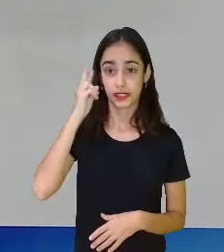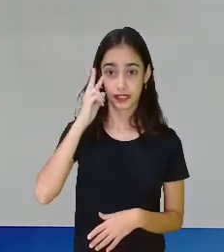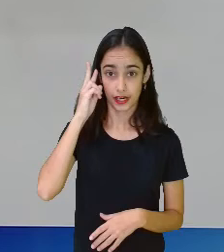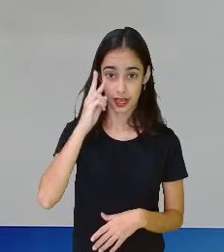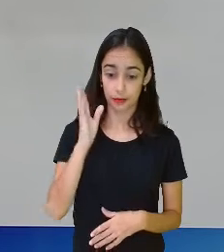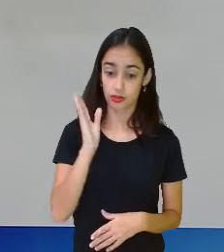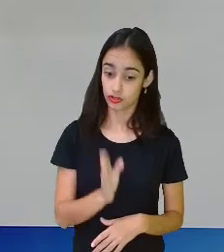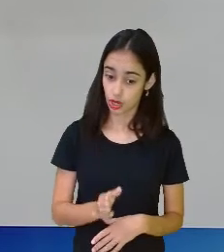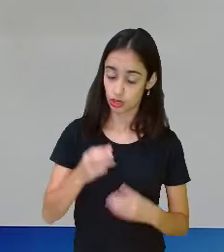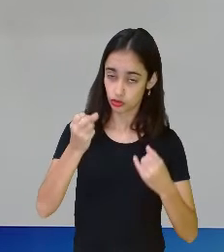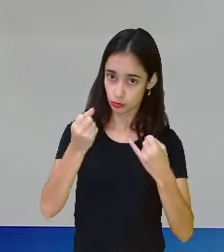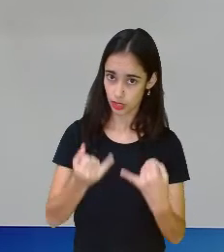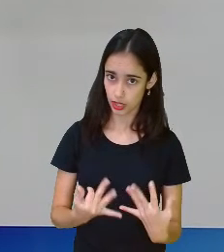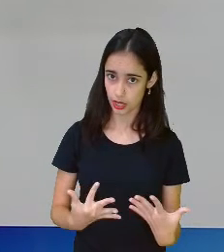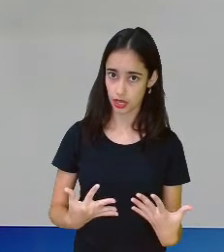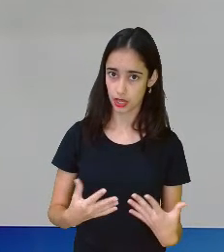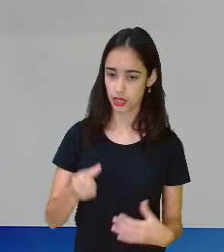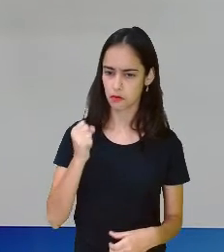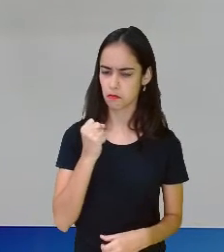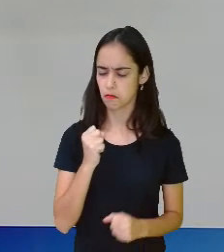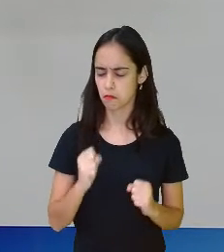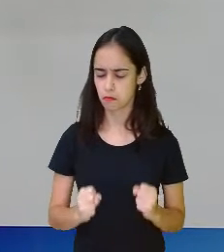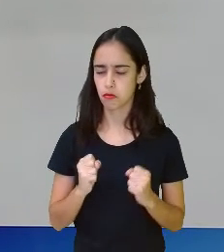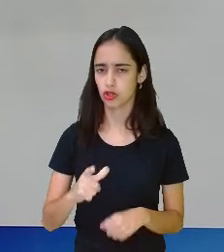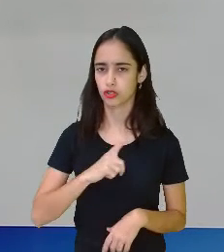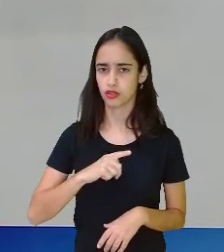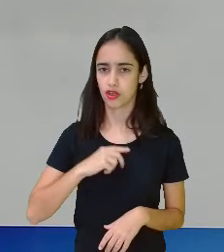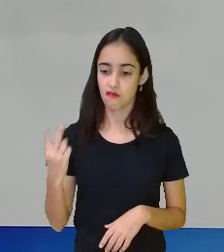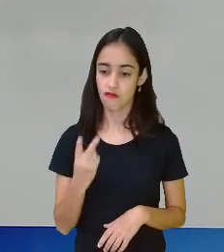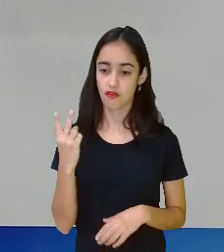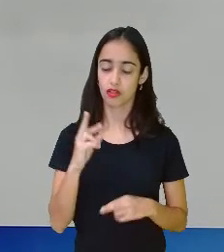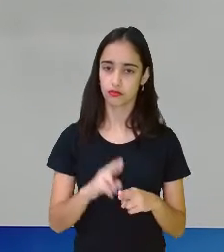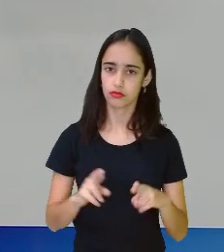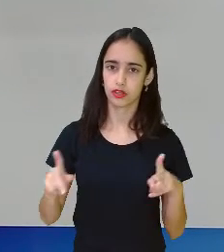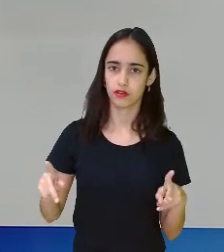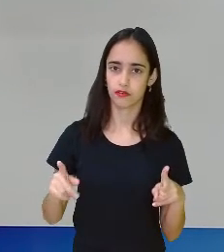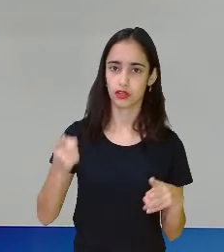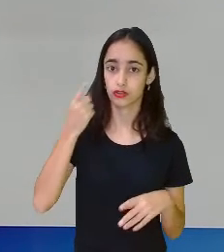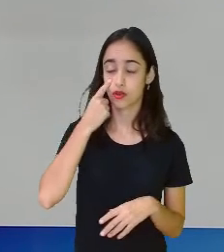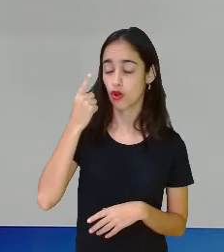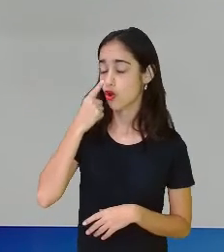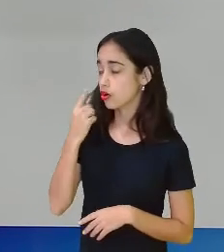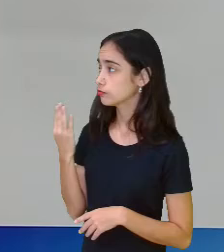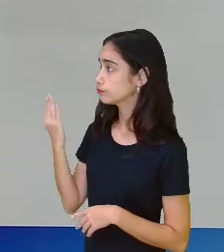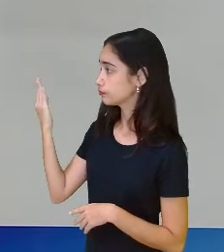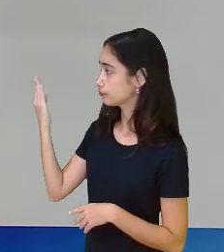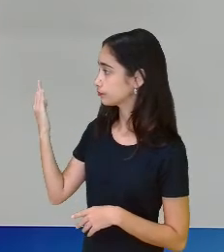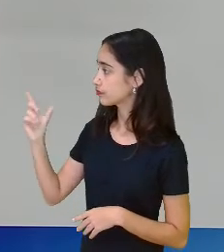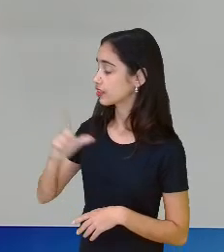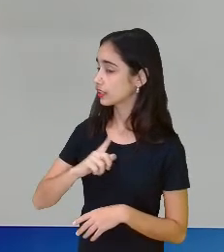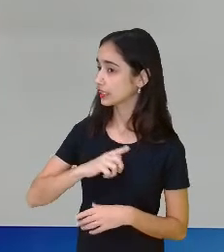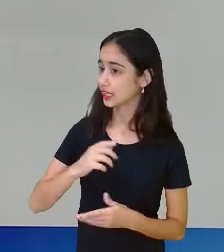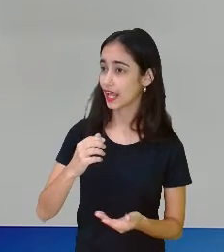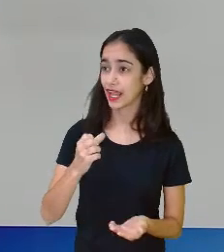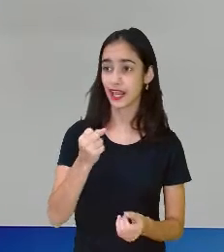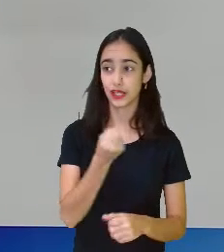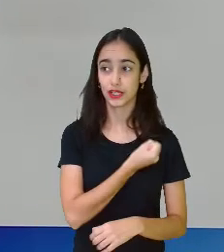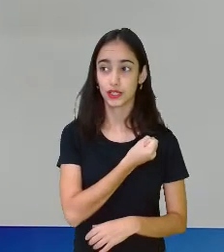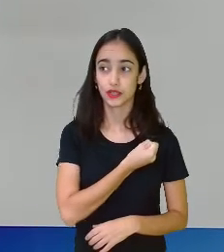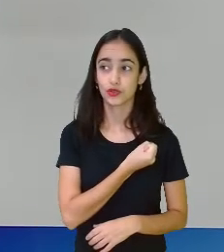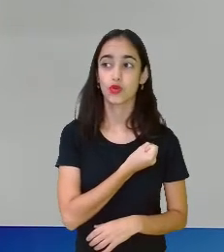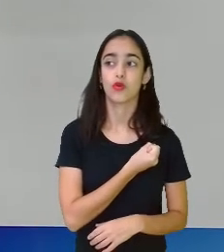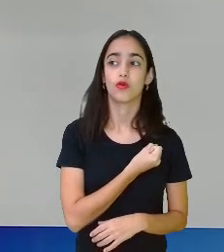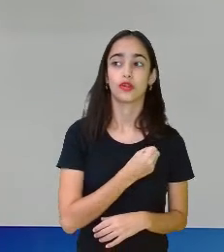bem, eu tenho aqui, ó, números na casa da unidade de milhar e números da centena. Se, por